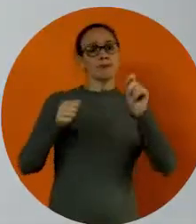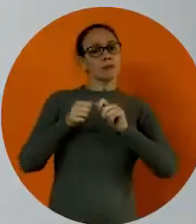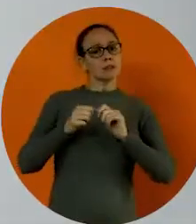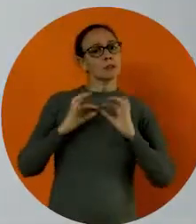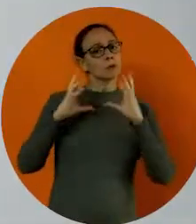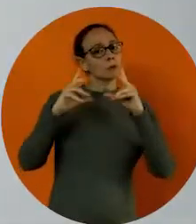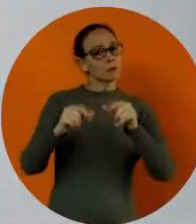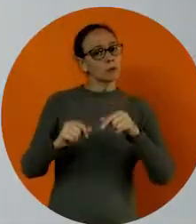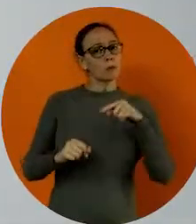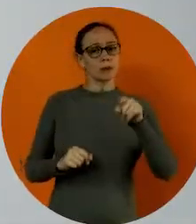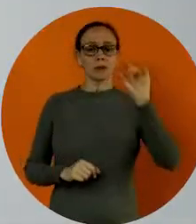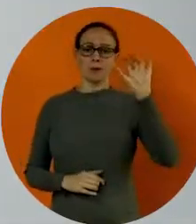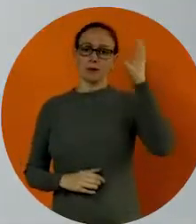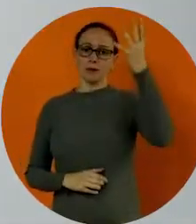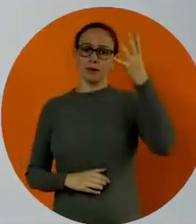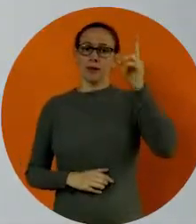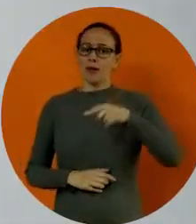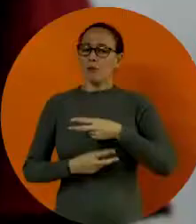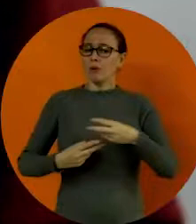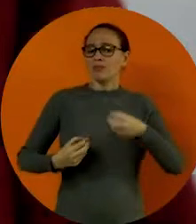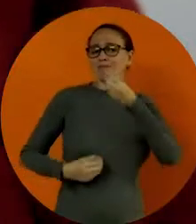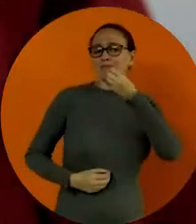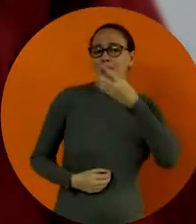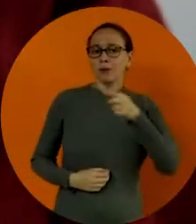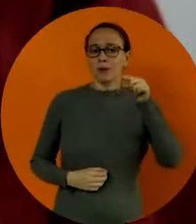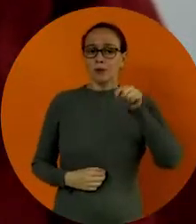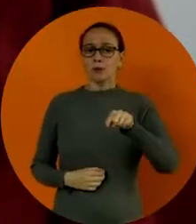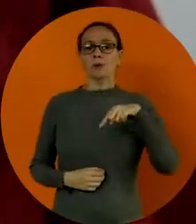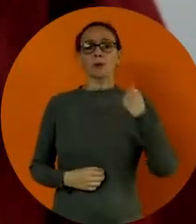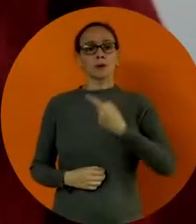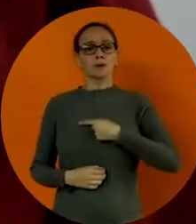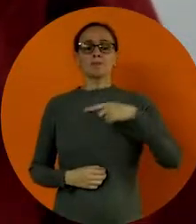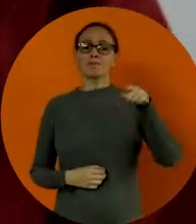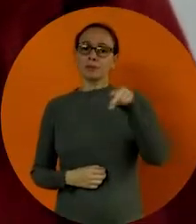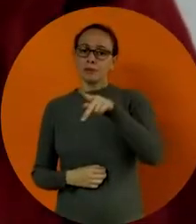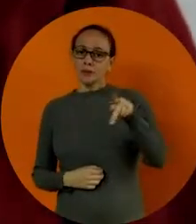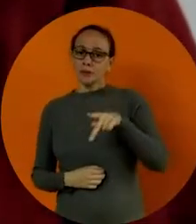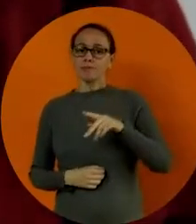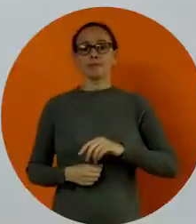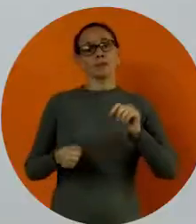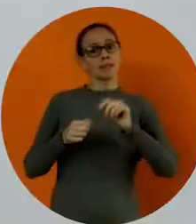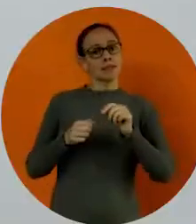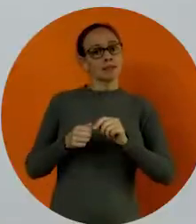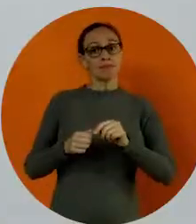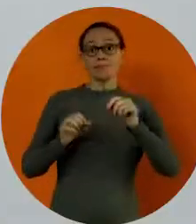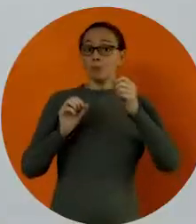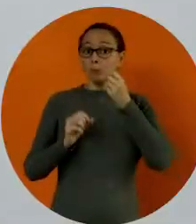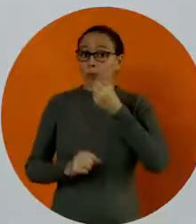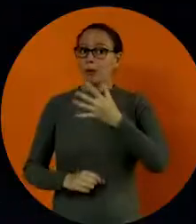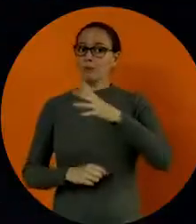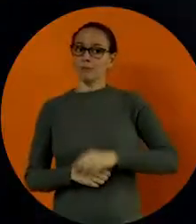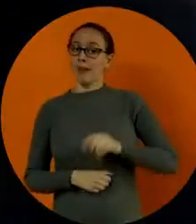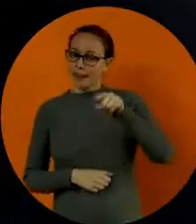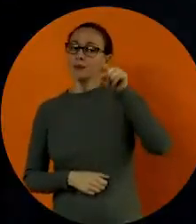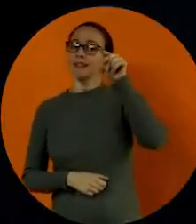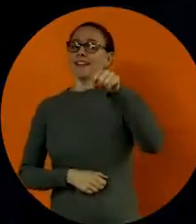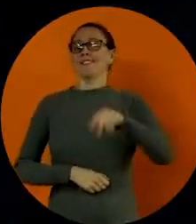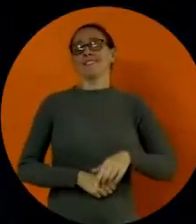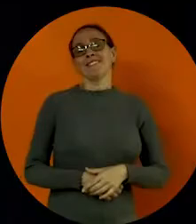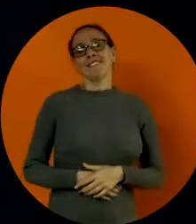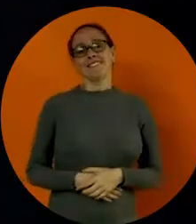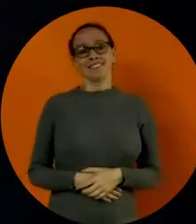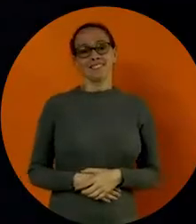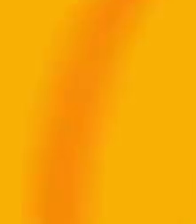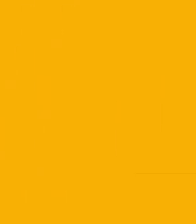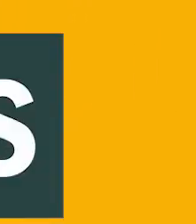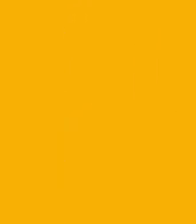administrativos que fazem tudo para que isso tudo aconteça, é algo que é fantástico que os nossos professores estão fazendo. Ação!